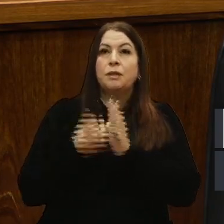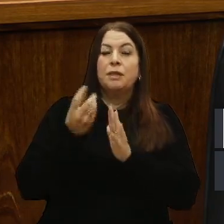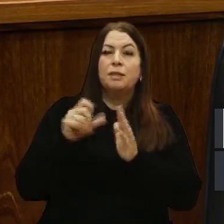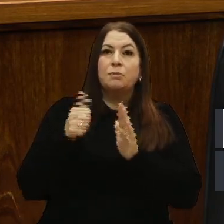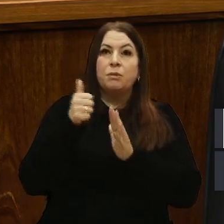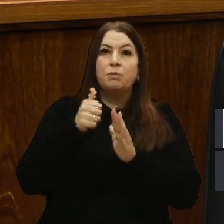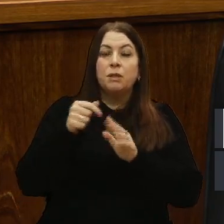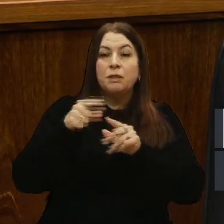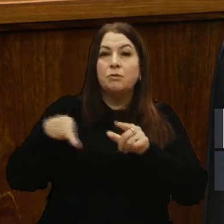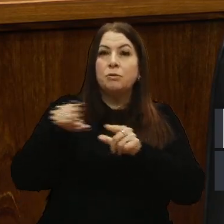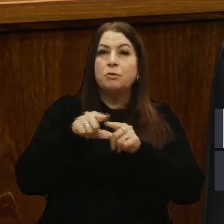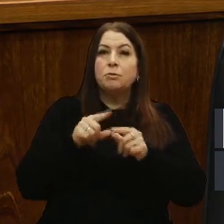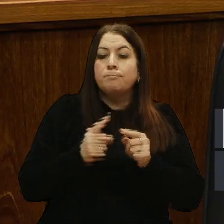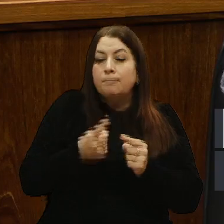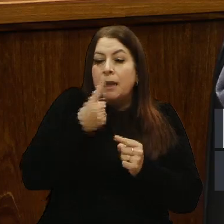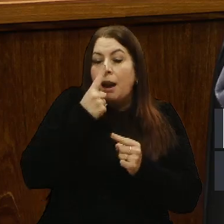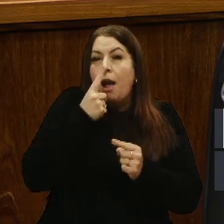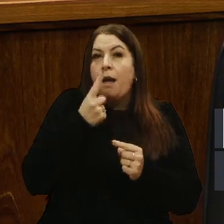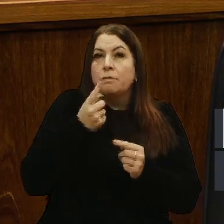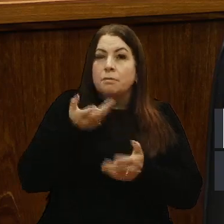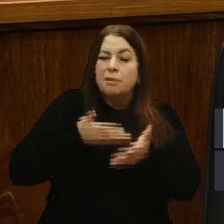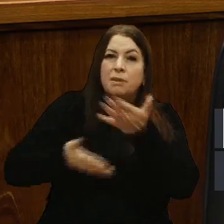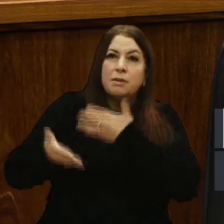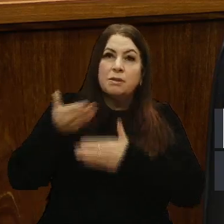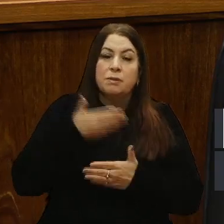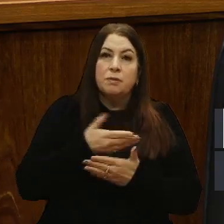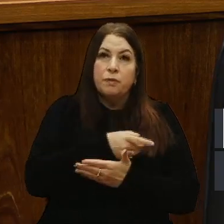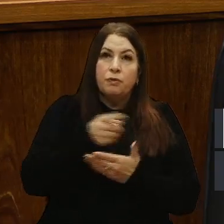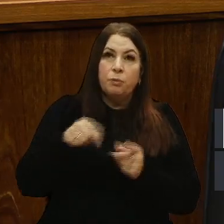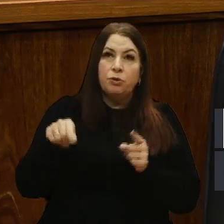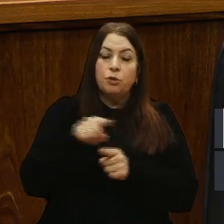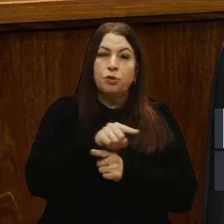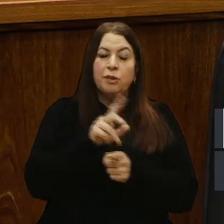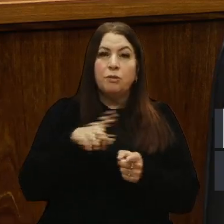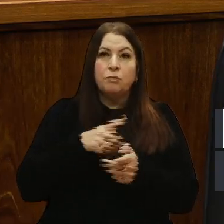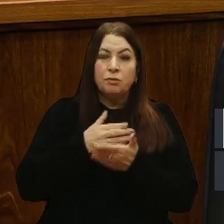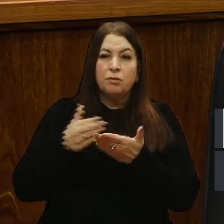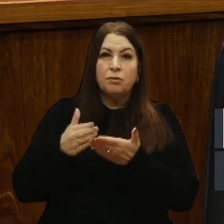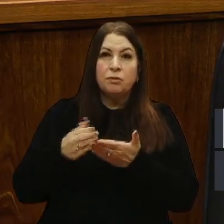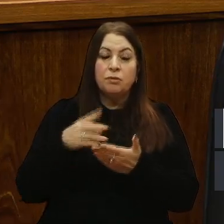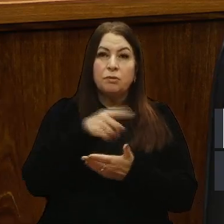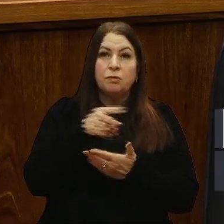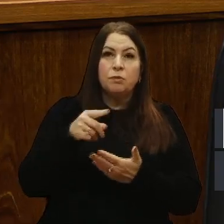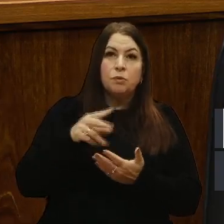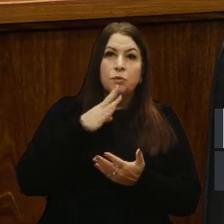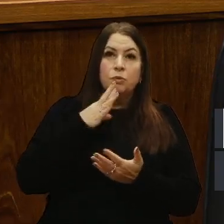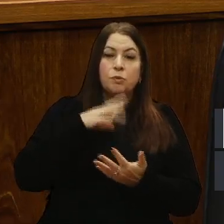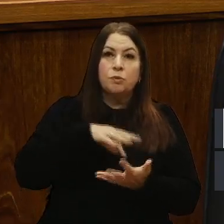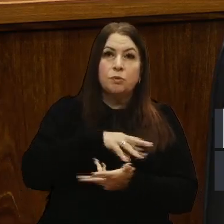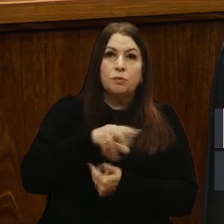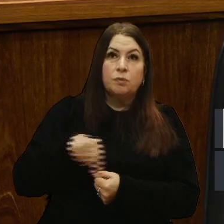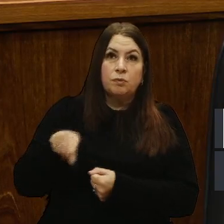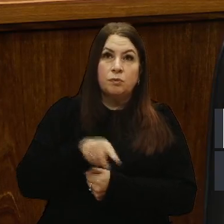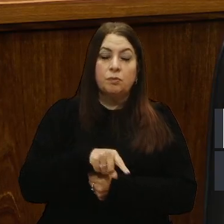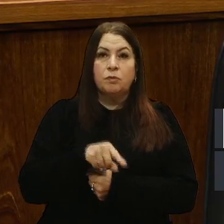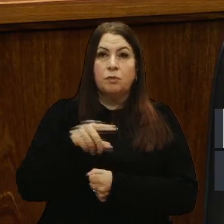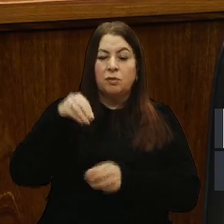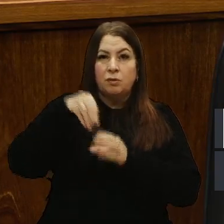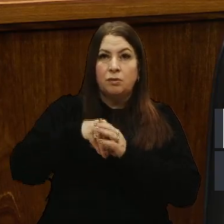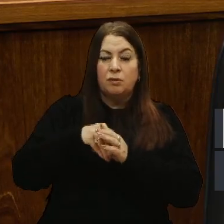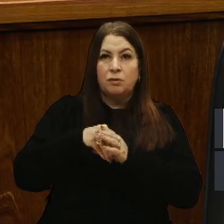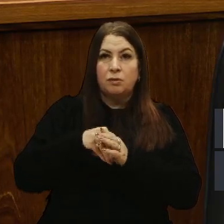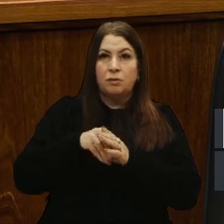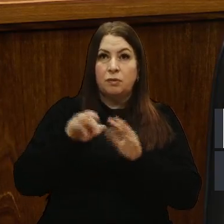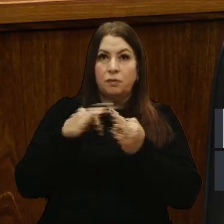primeiros laços, as primeiras interações, é onde a gente começa a conhecer o mundo. É de dentro da nossa